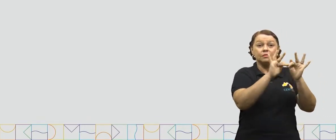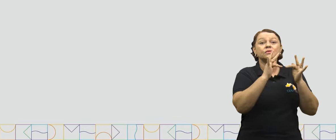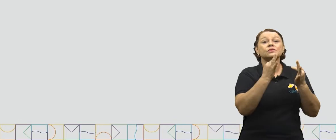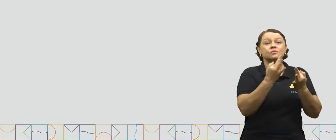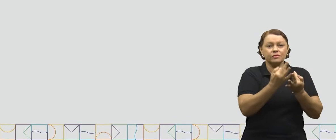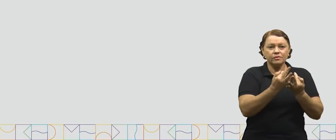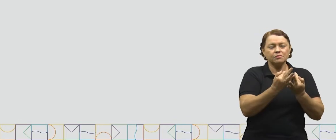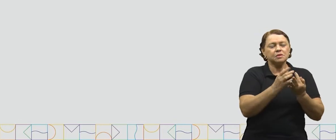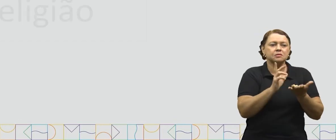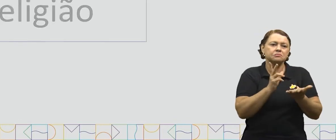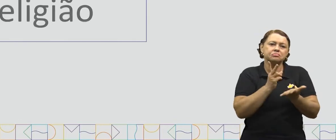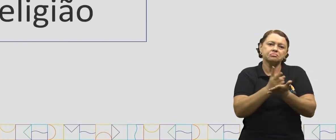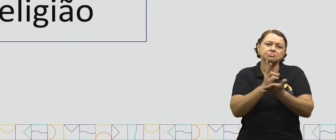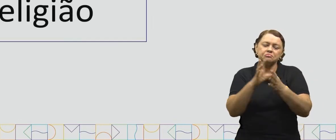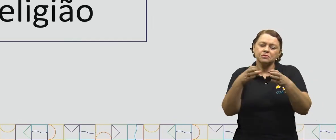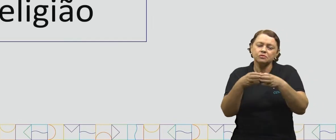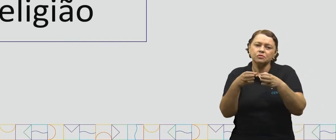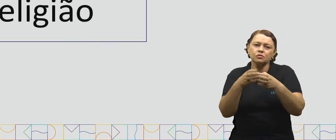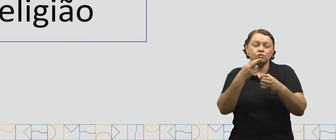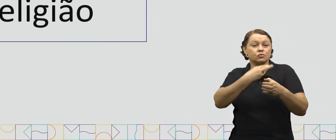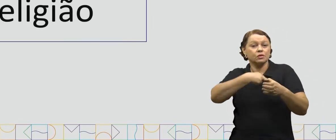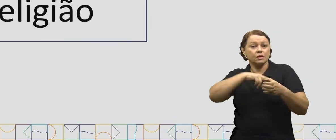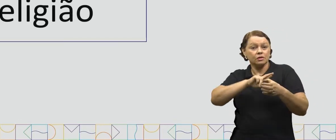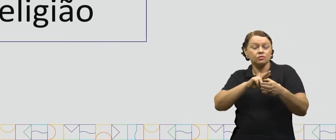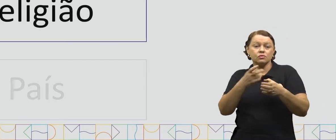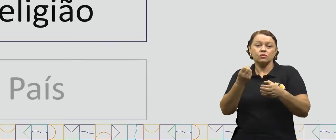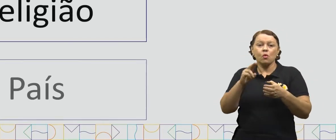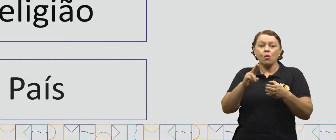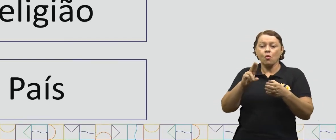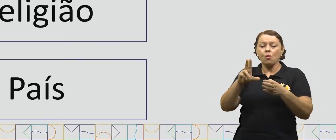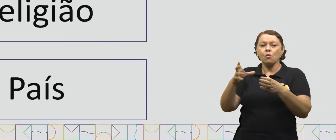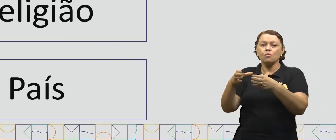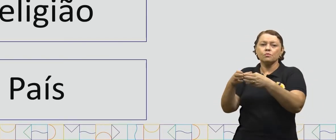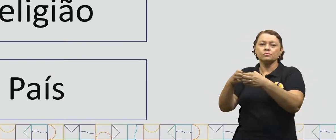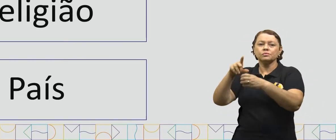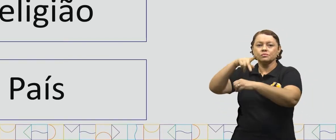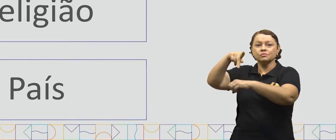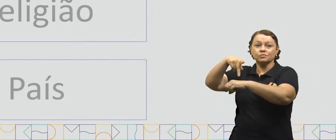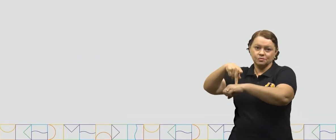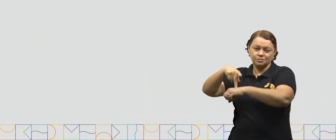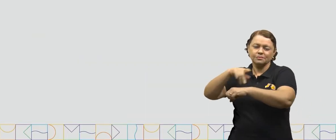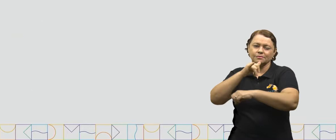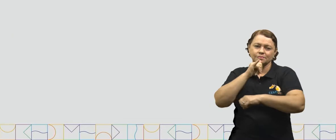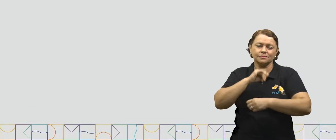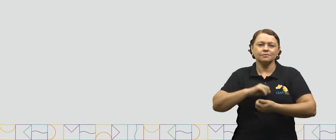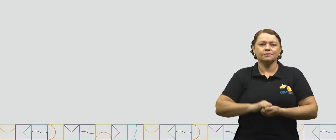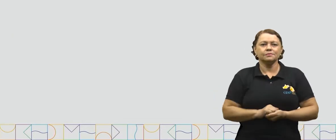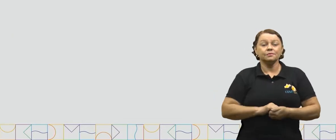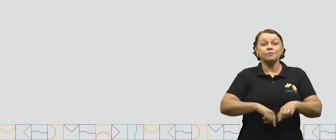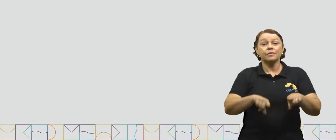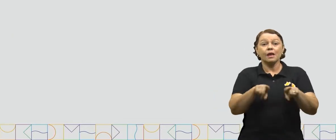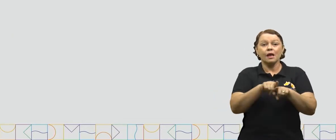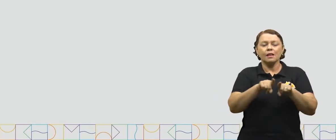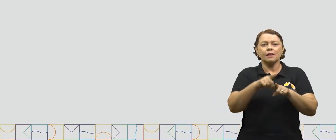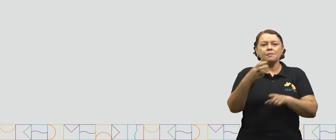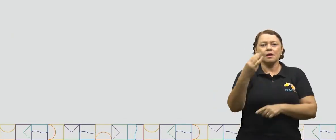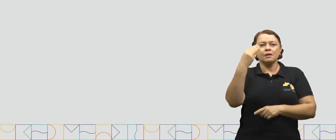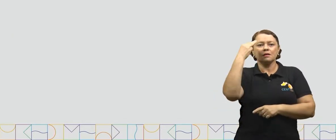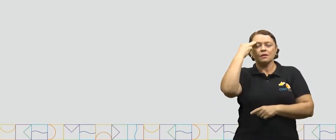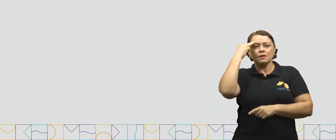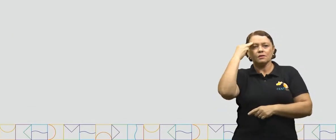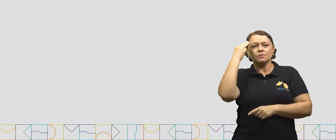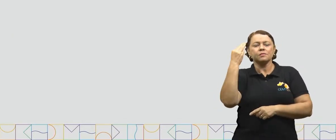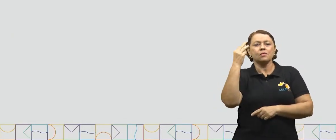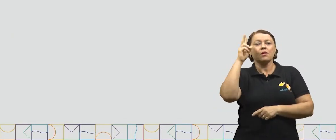família, de um mesmo grupo religioso ou pessoas de um mesmo país, por exemplo. Há também as memórias